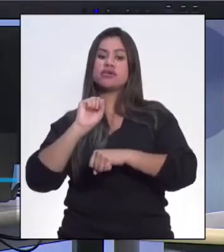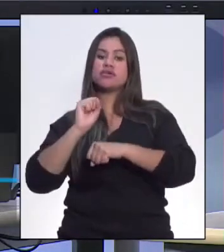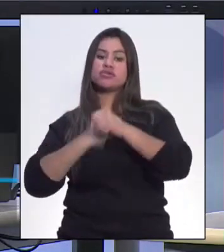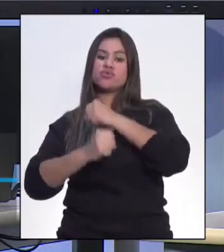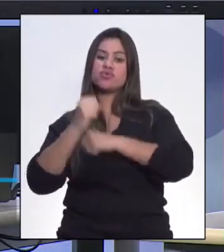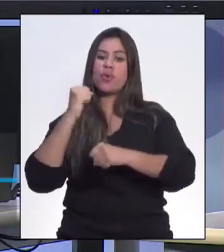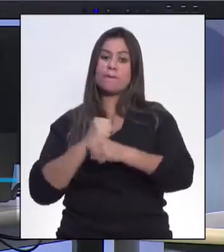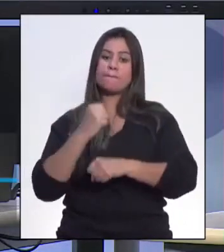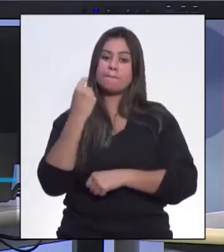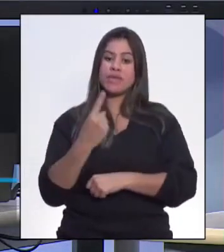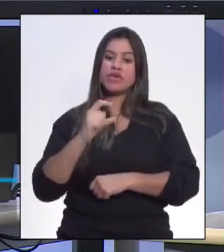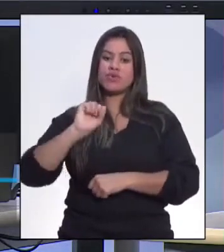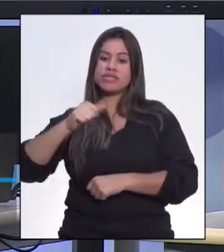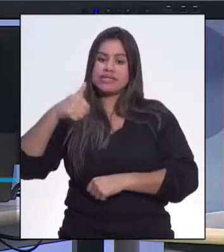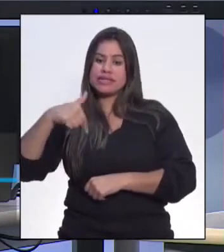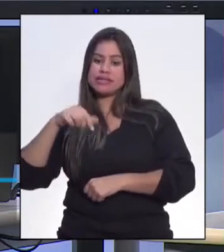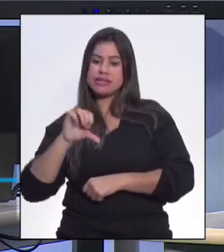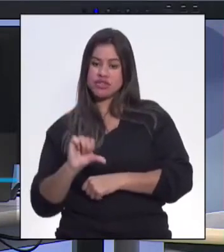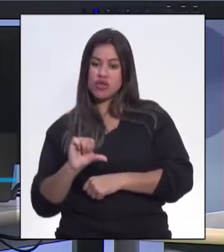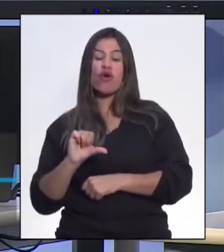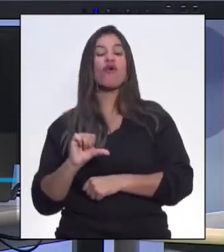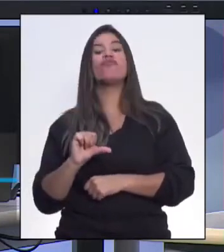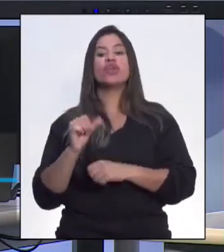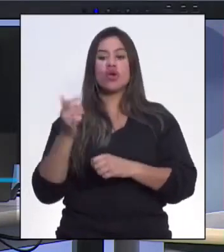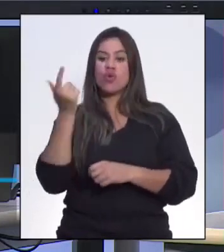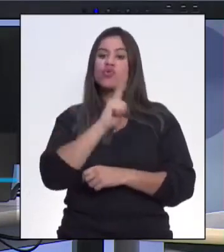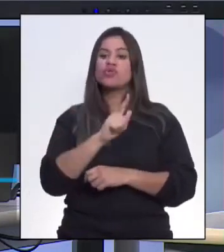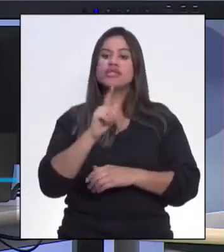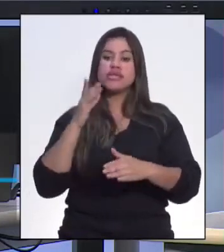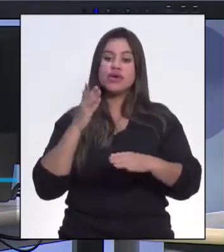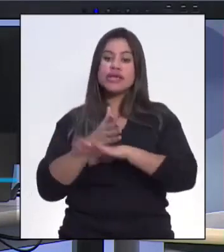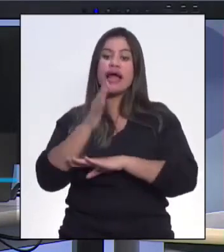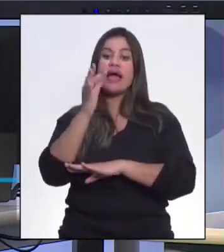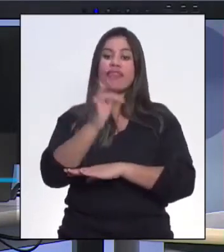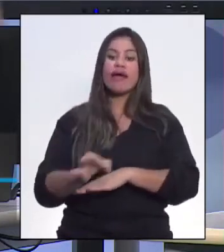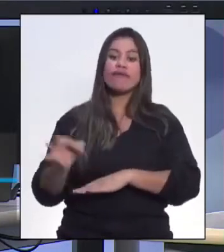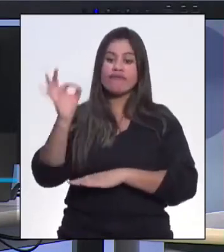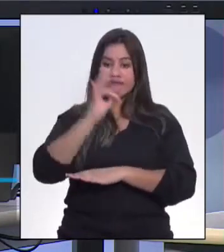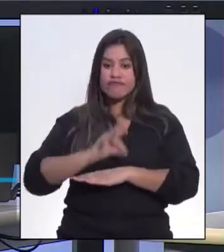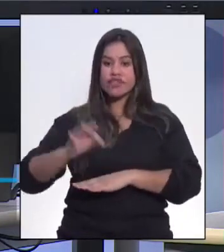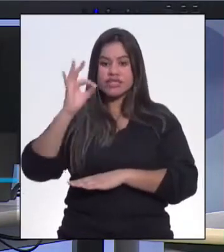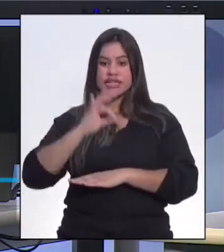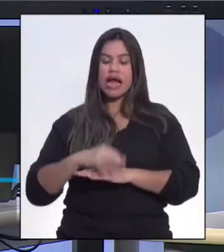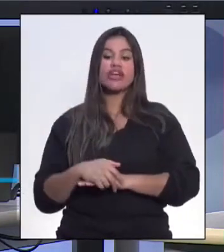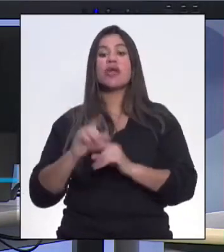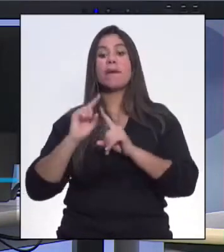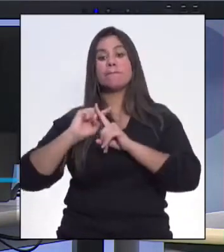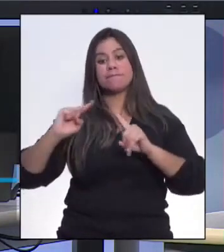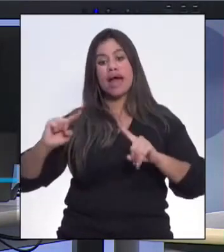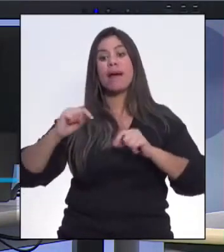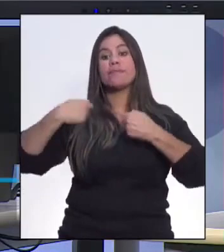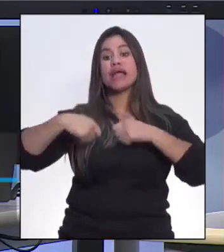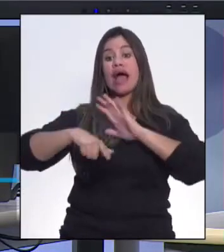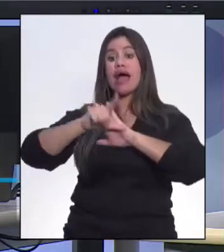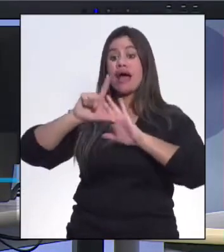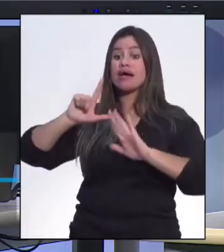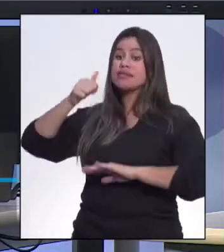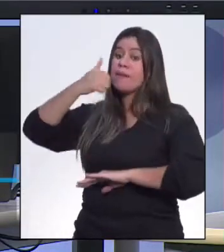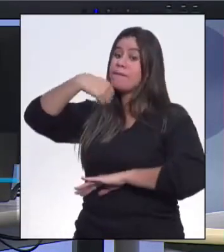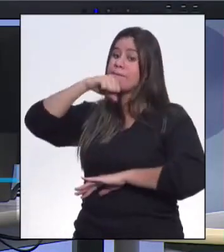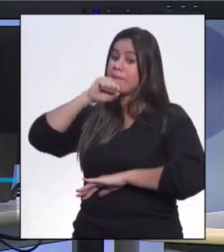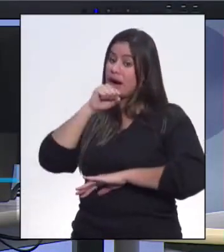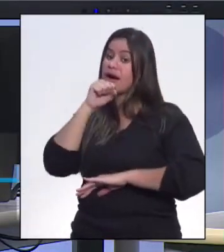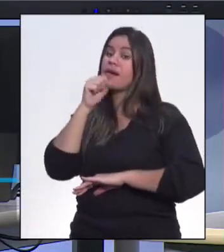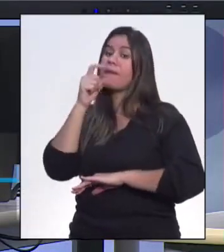1879 tiveram direito a entrar nas universidades, mas ainda assim com a permissão dos seus pais e dos